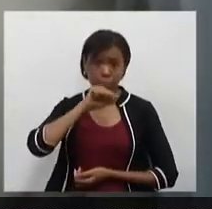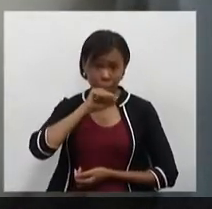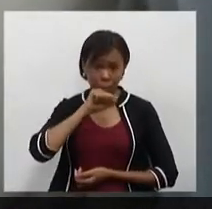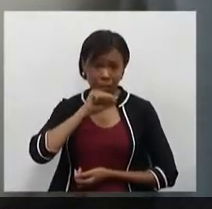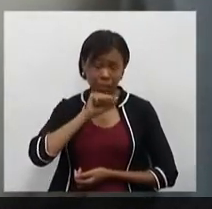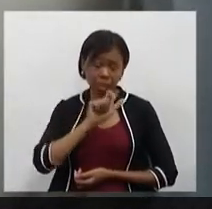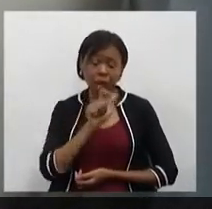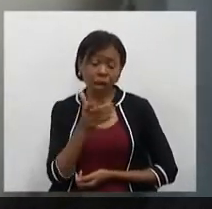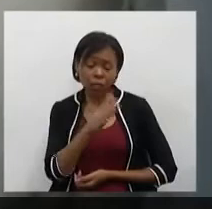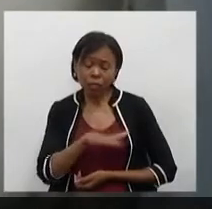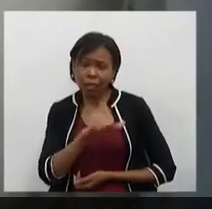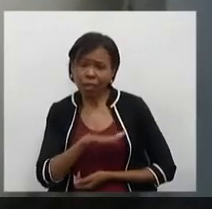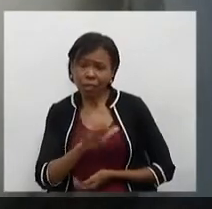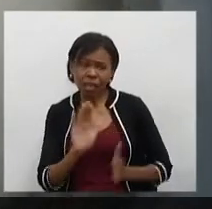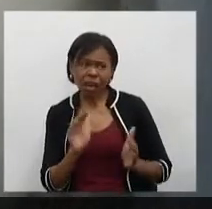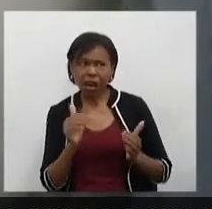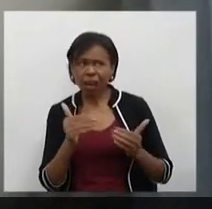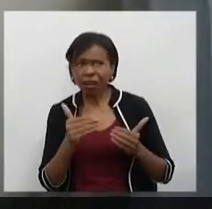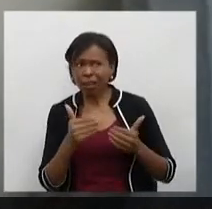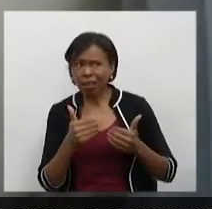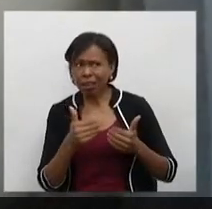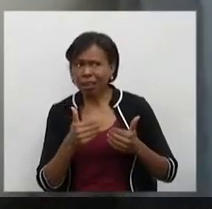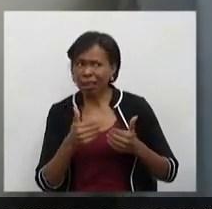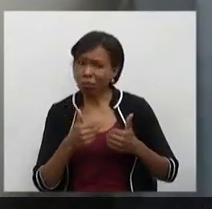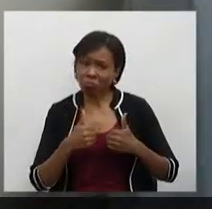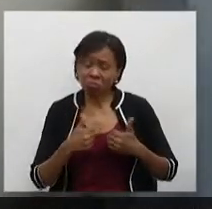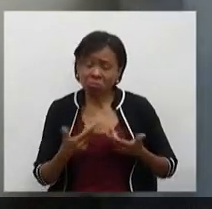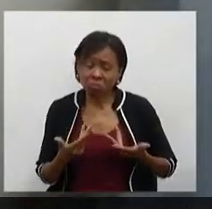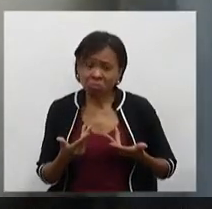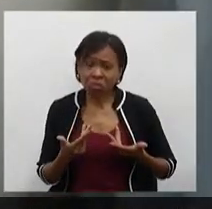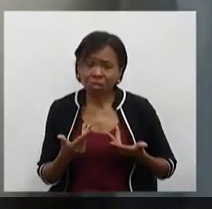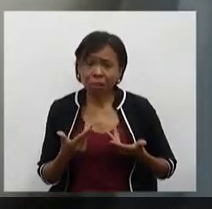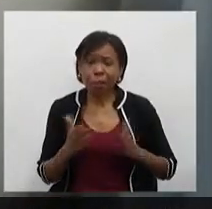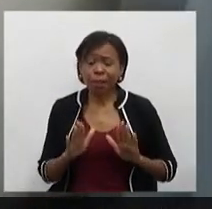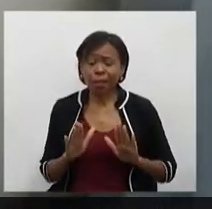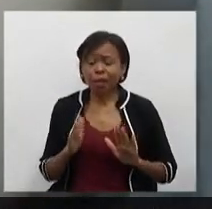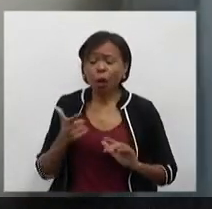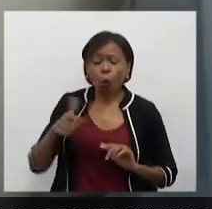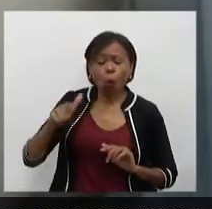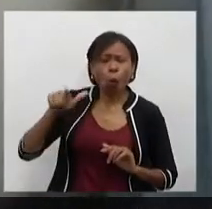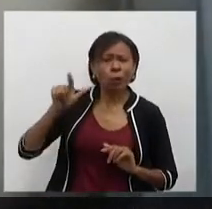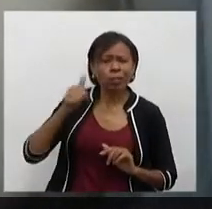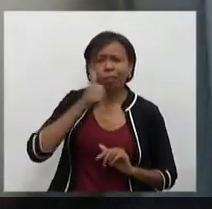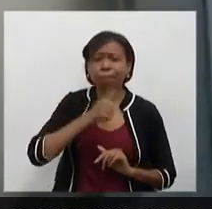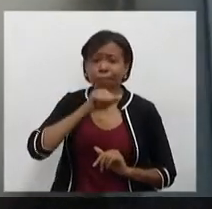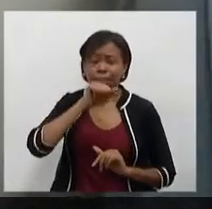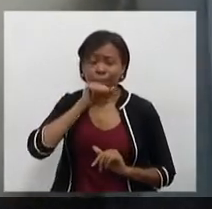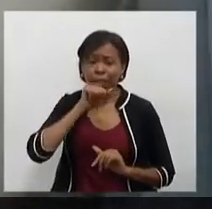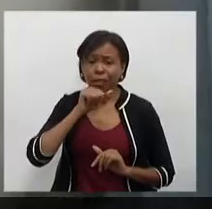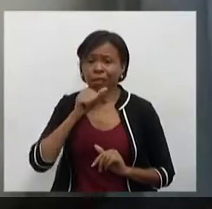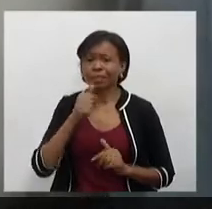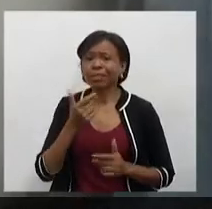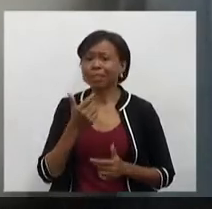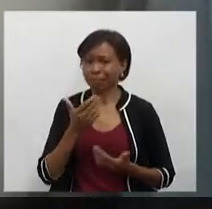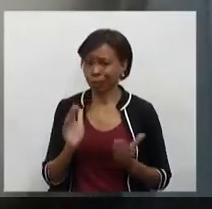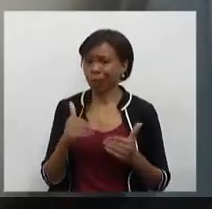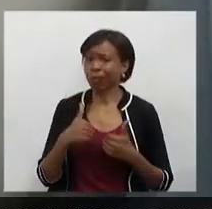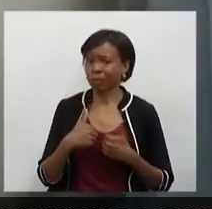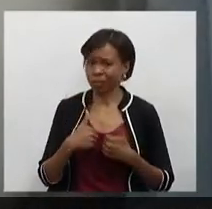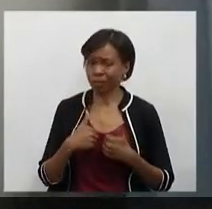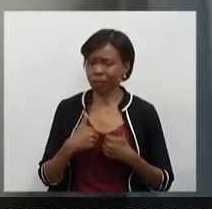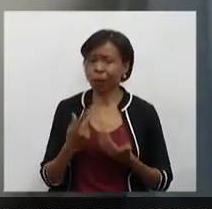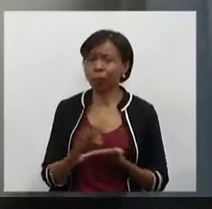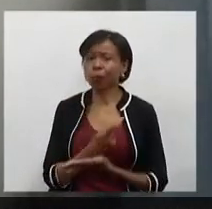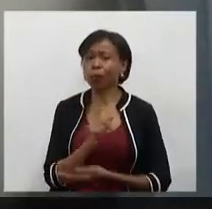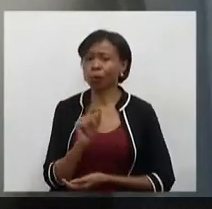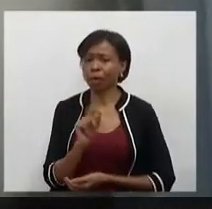autista, mas vivenciando essa realidade das mães, o que acontece hoje? As crianças, né, elas não estão incluídas nesse grupo de